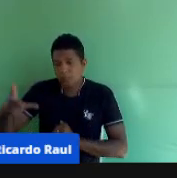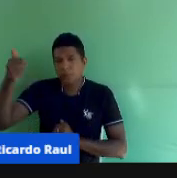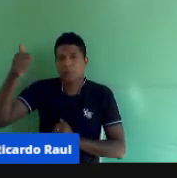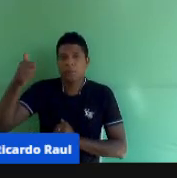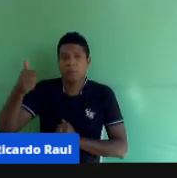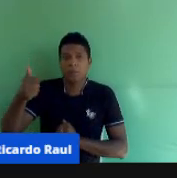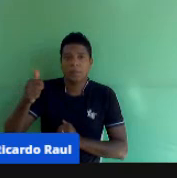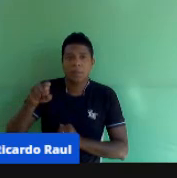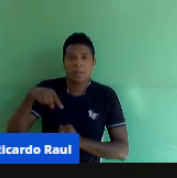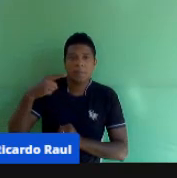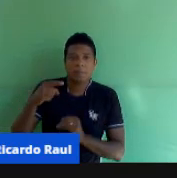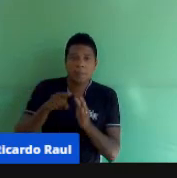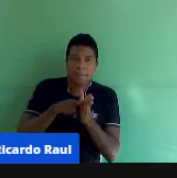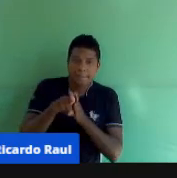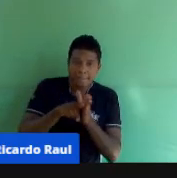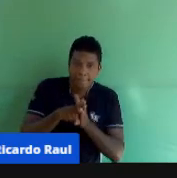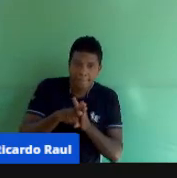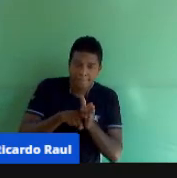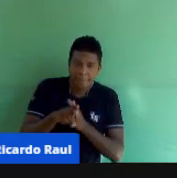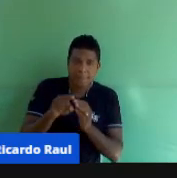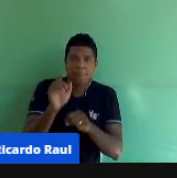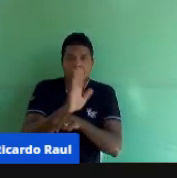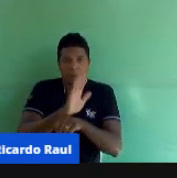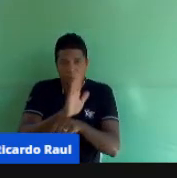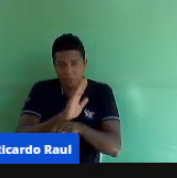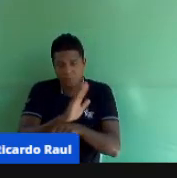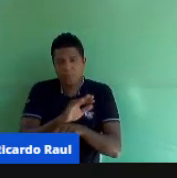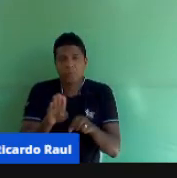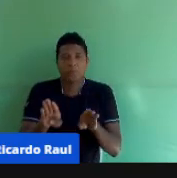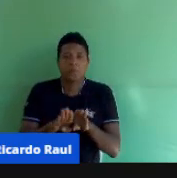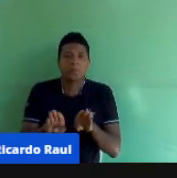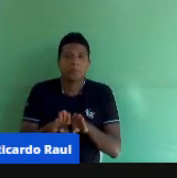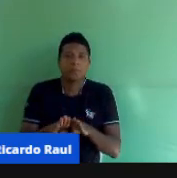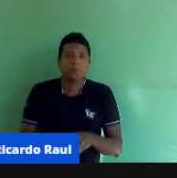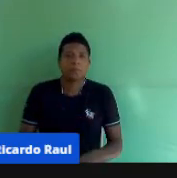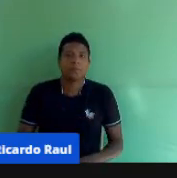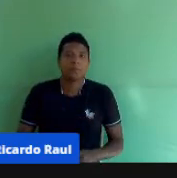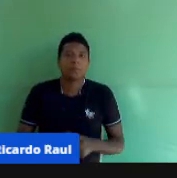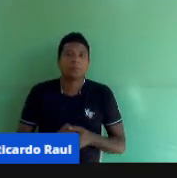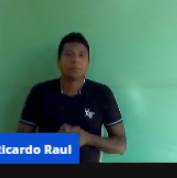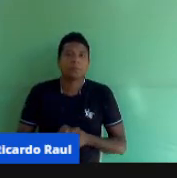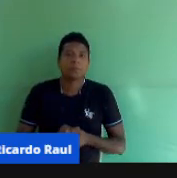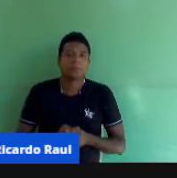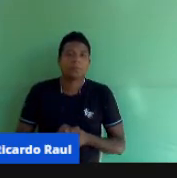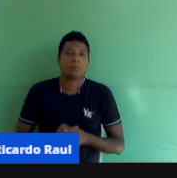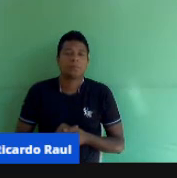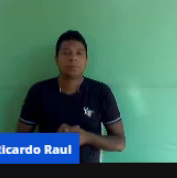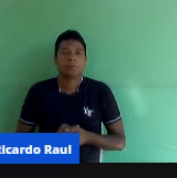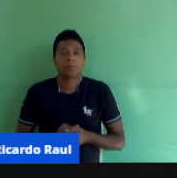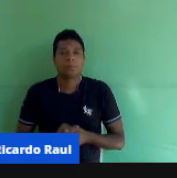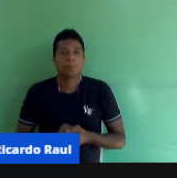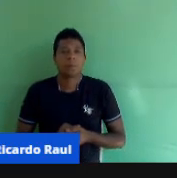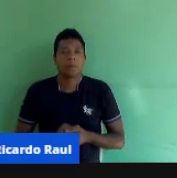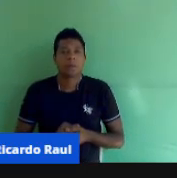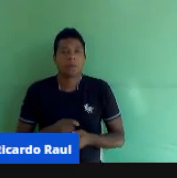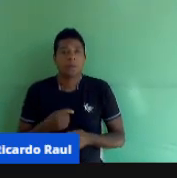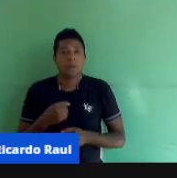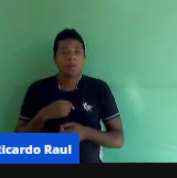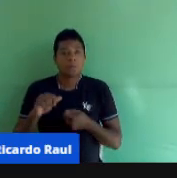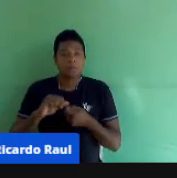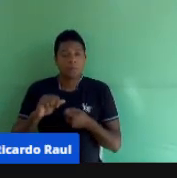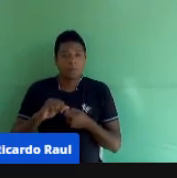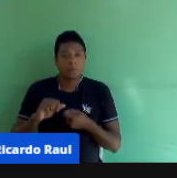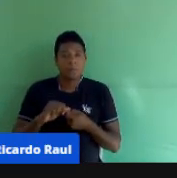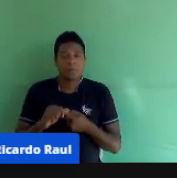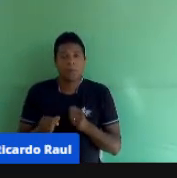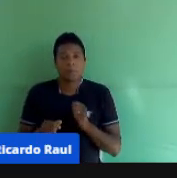uma pesquisa dos filmes. Esse caminho é mais interessante, inclusive, do que eu fiz. Eu fiz dessa forma porque já era uma sugestão do